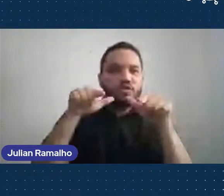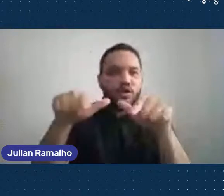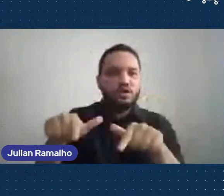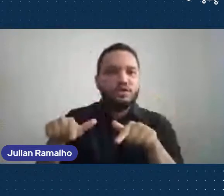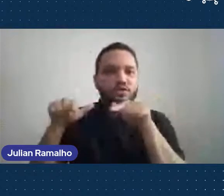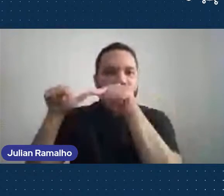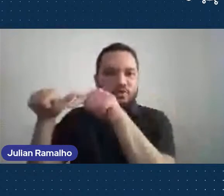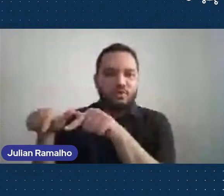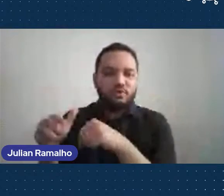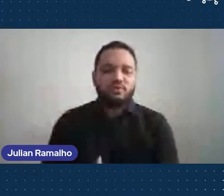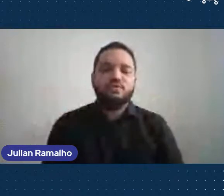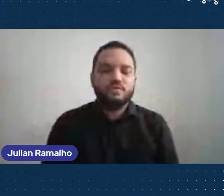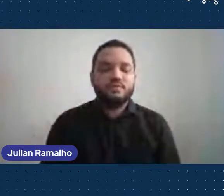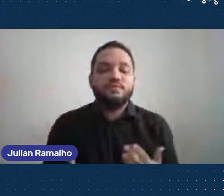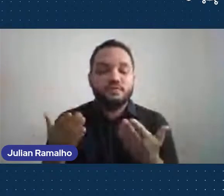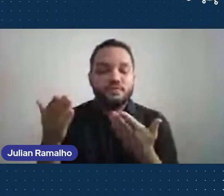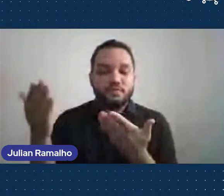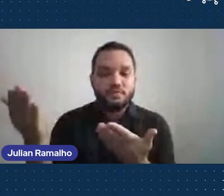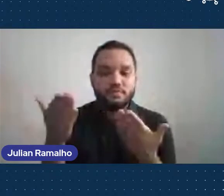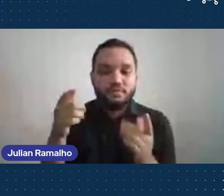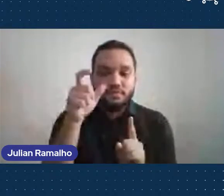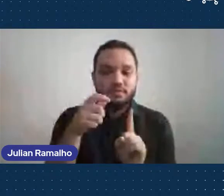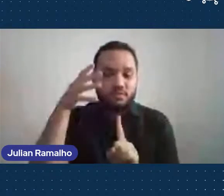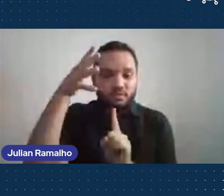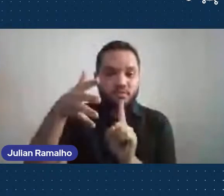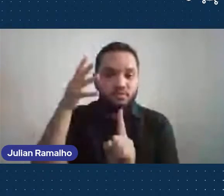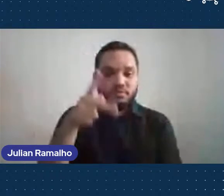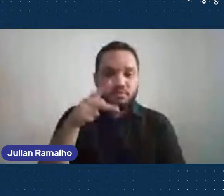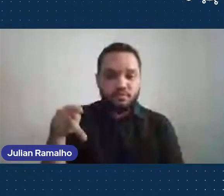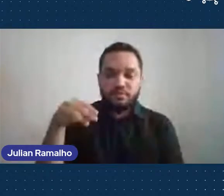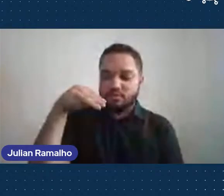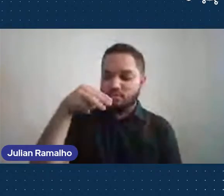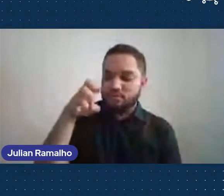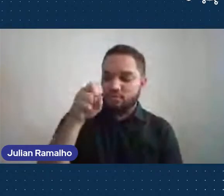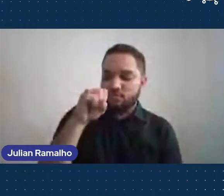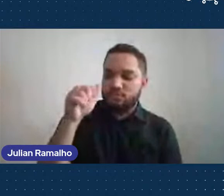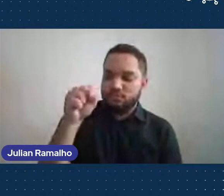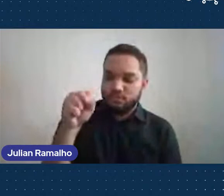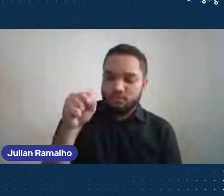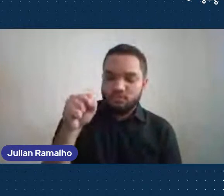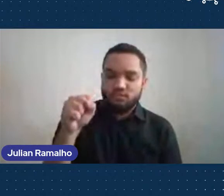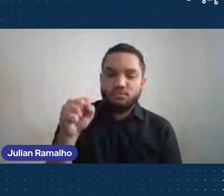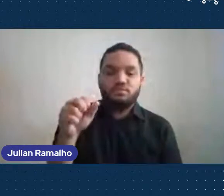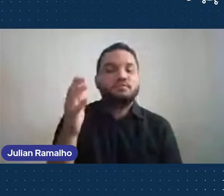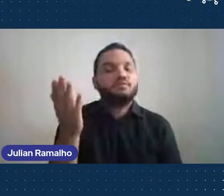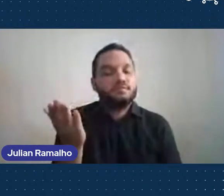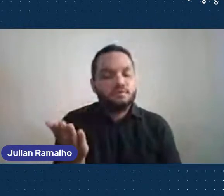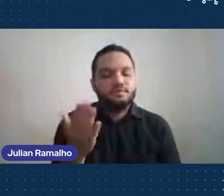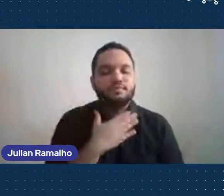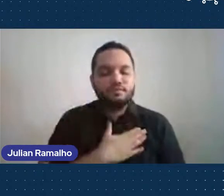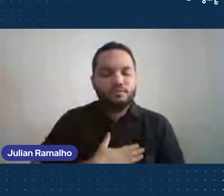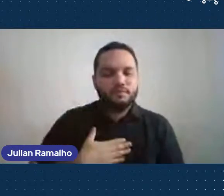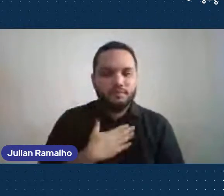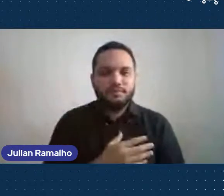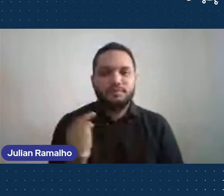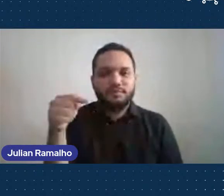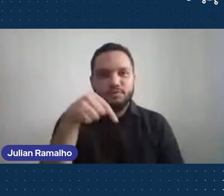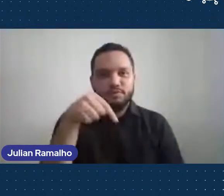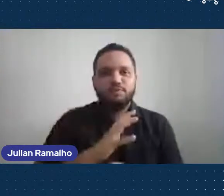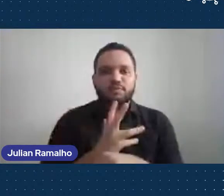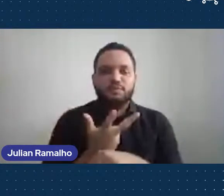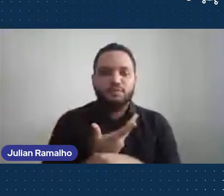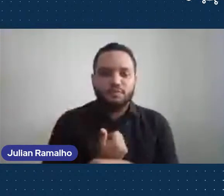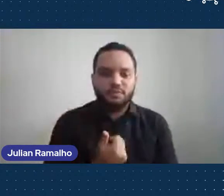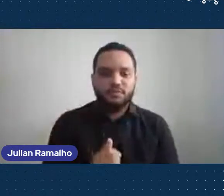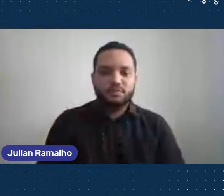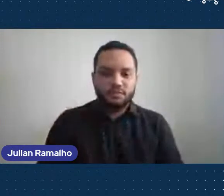dar as boas-vindas ao nosso palestrante, o querido professor Messias Diebe, que para mim é uma honra tê-lo aqui mais uma vez nesse evento.